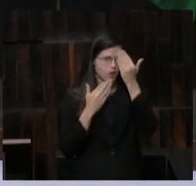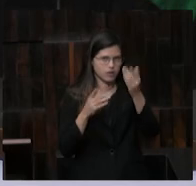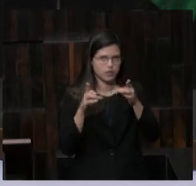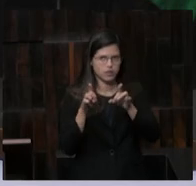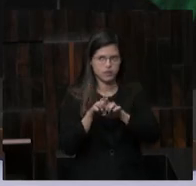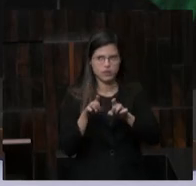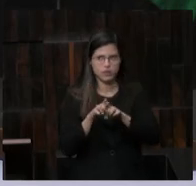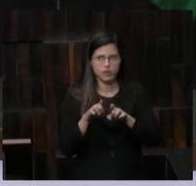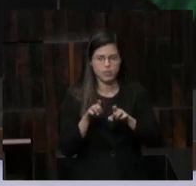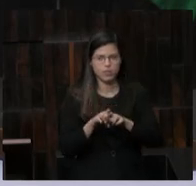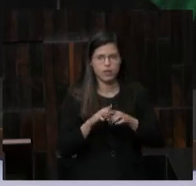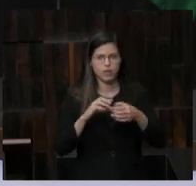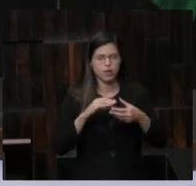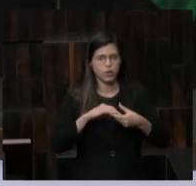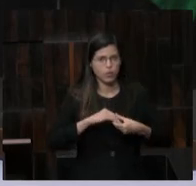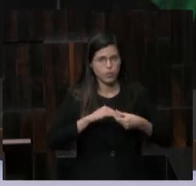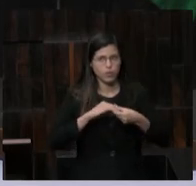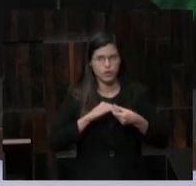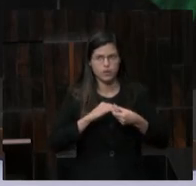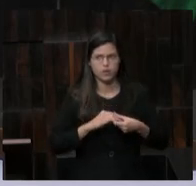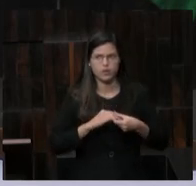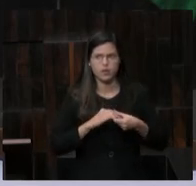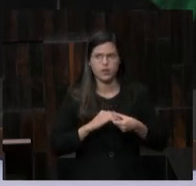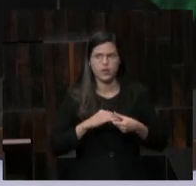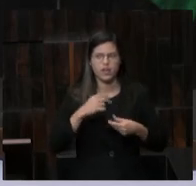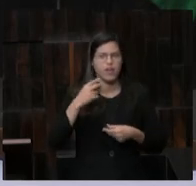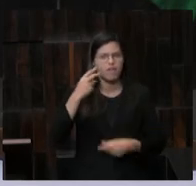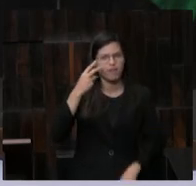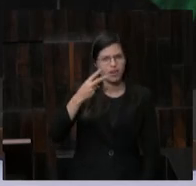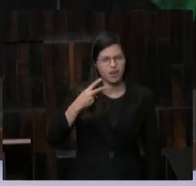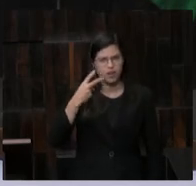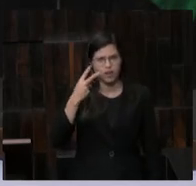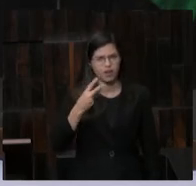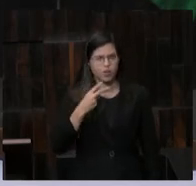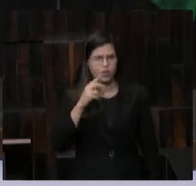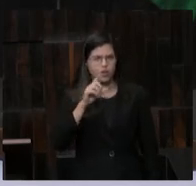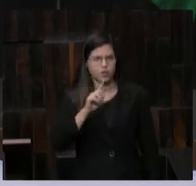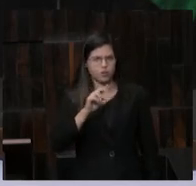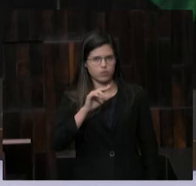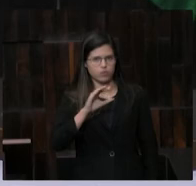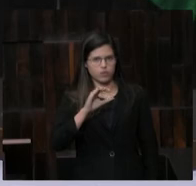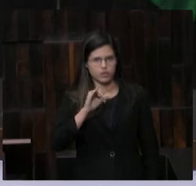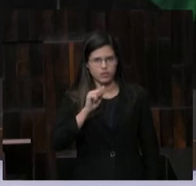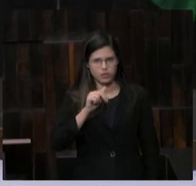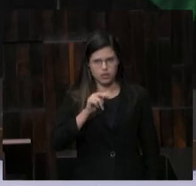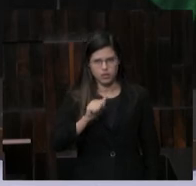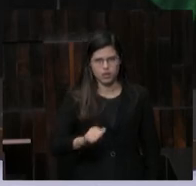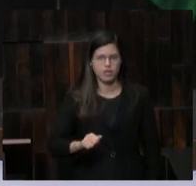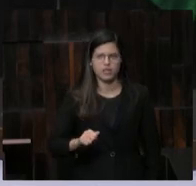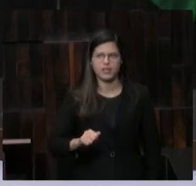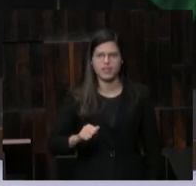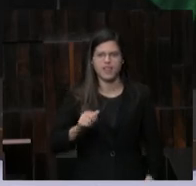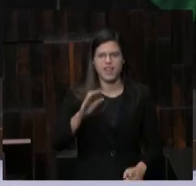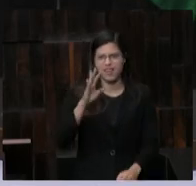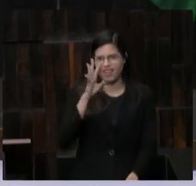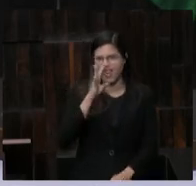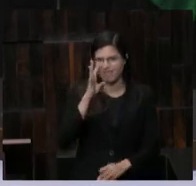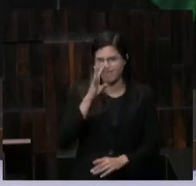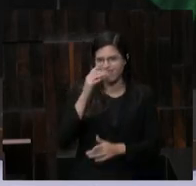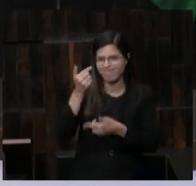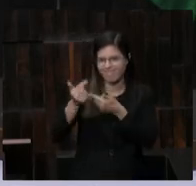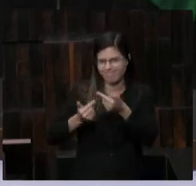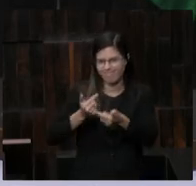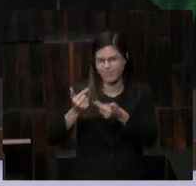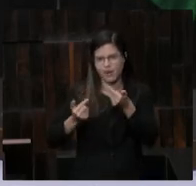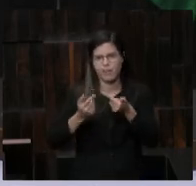cumprimentar a querida vereadora Luciana Novaes. Sou uma admiradora do seu